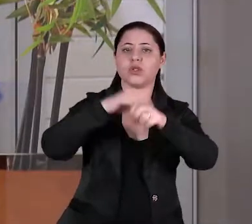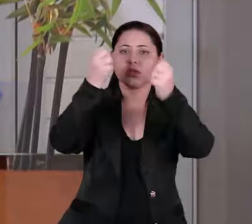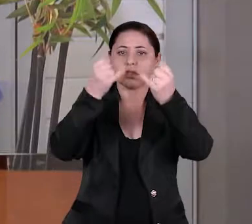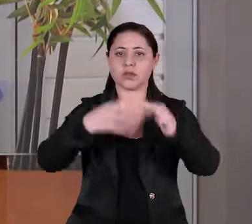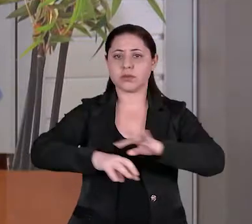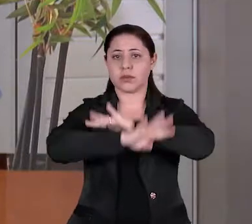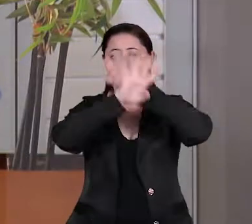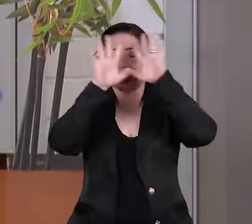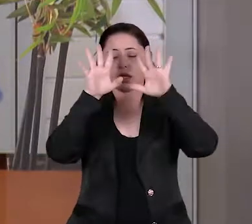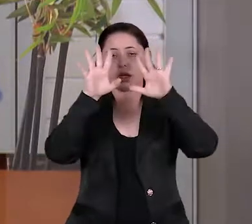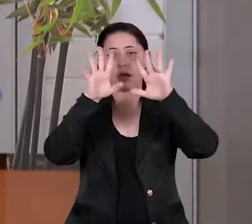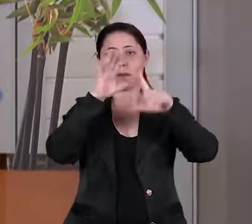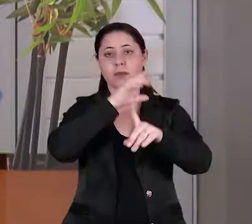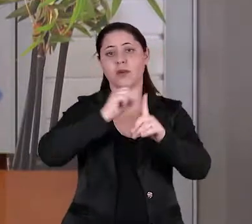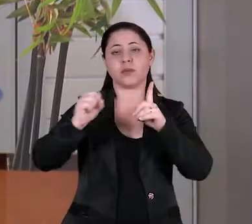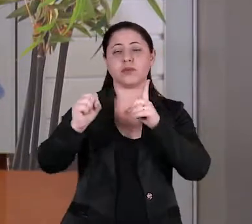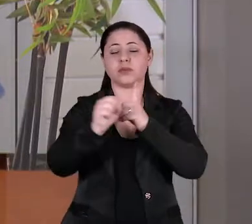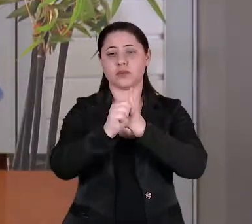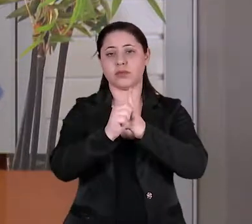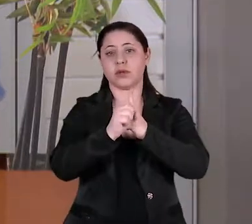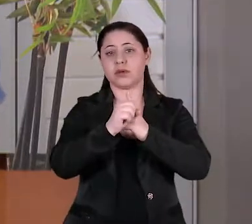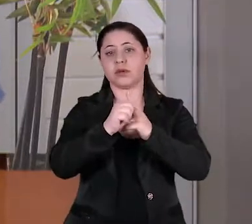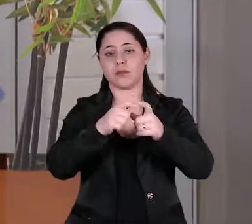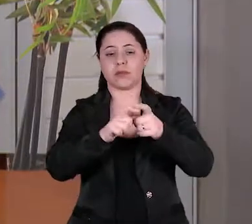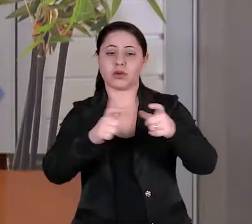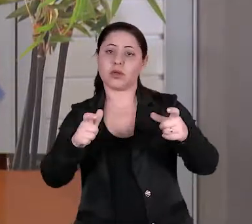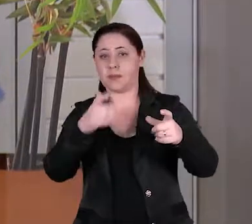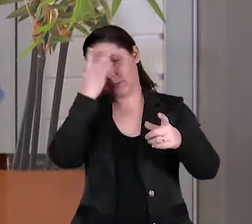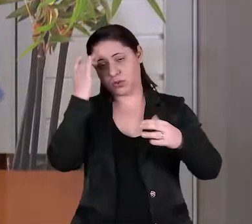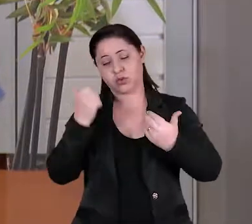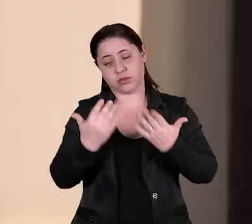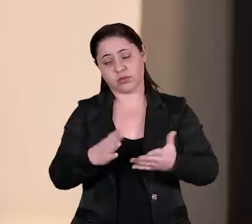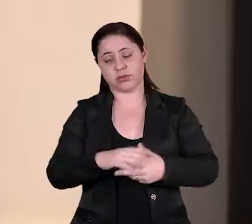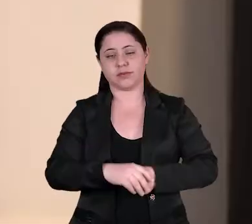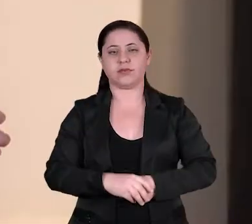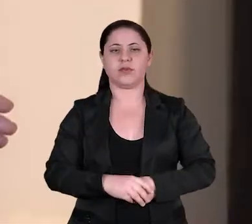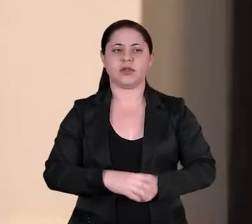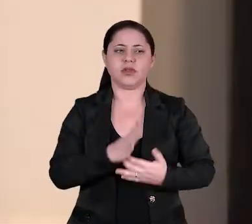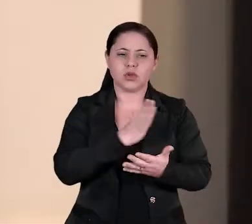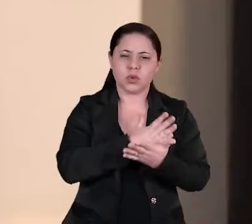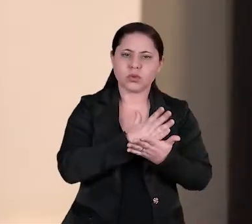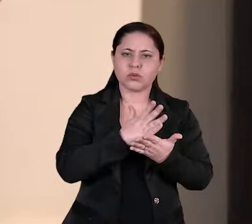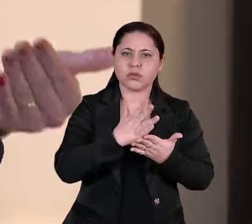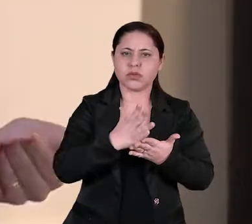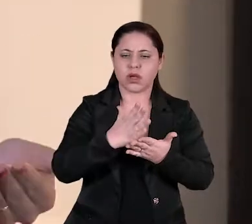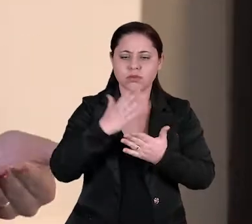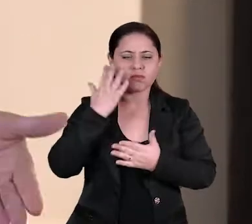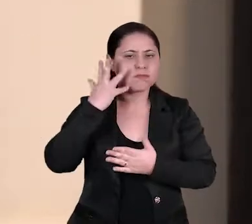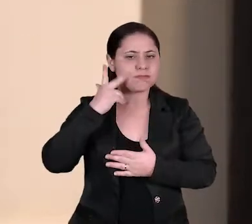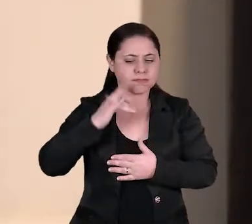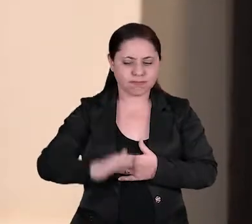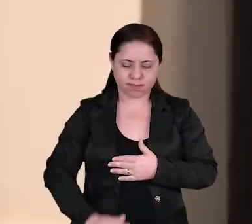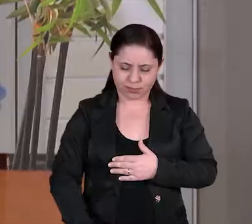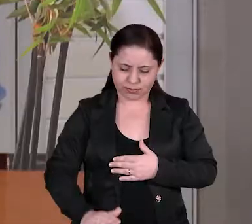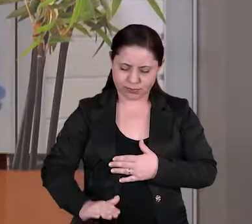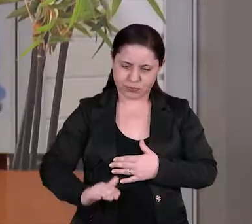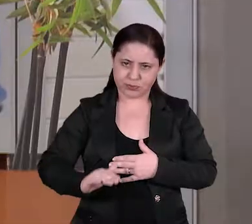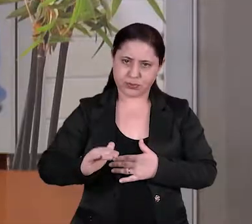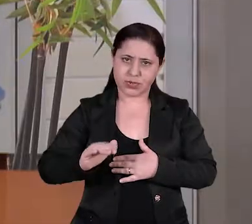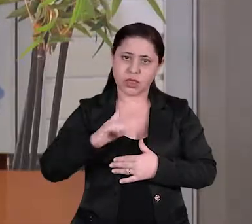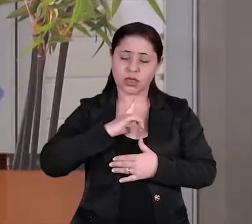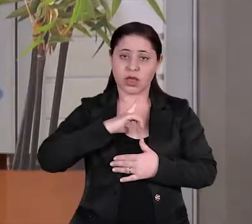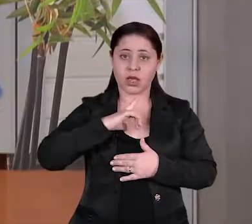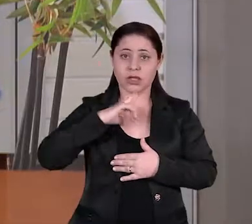de órgãos e explica isso para a população, maior o número de doadores. Você acha que isso tem que começar desde a infância? Sim, a